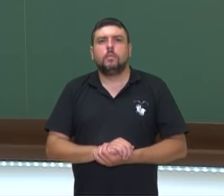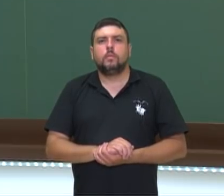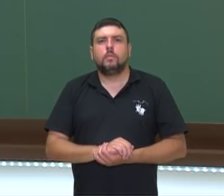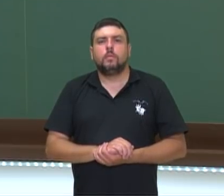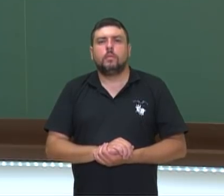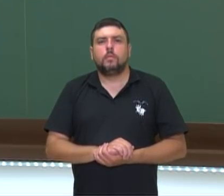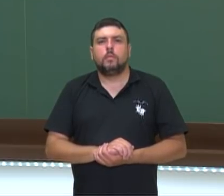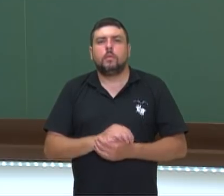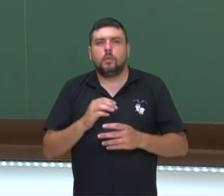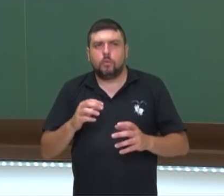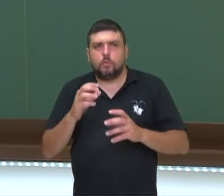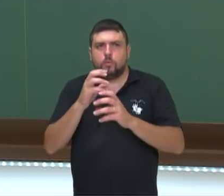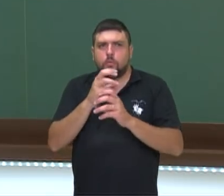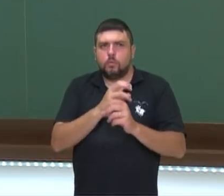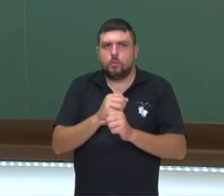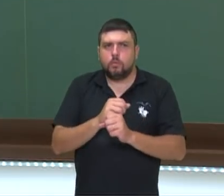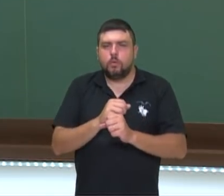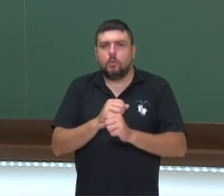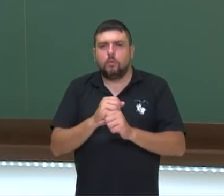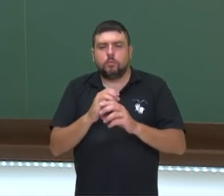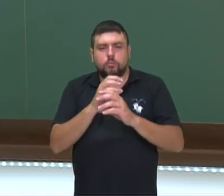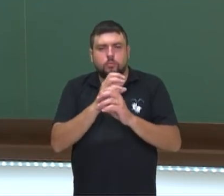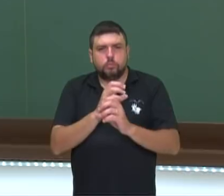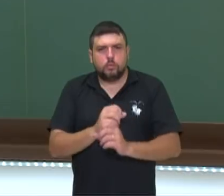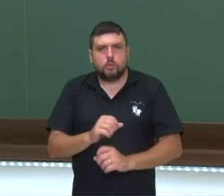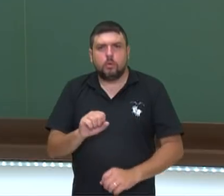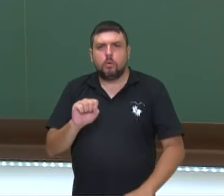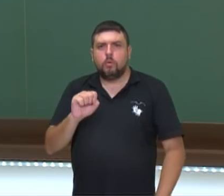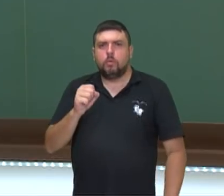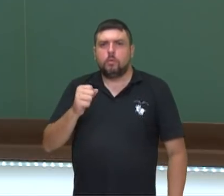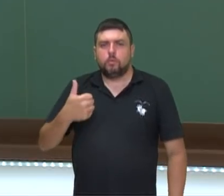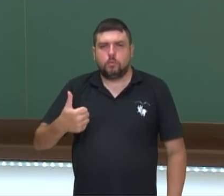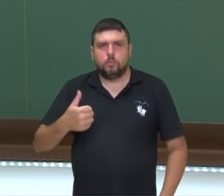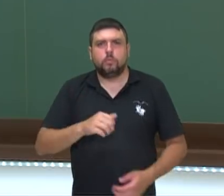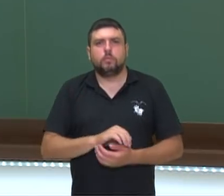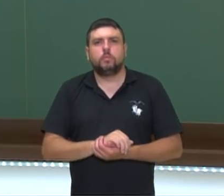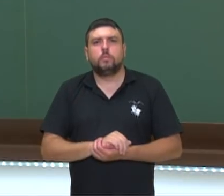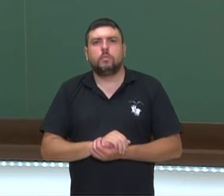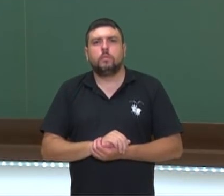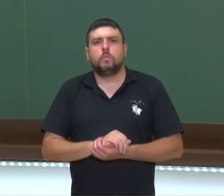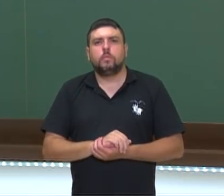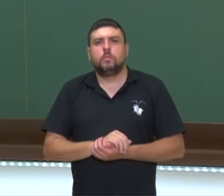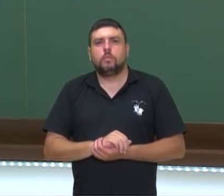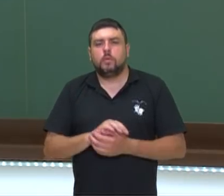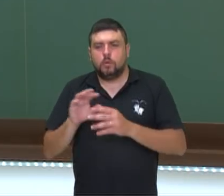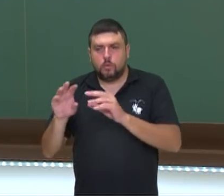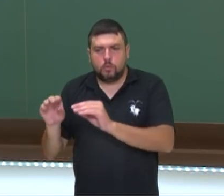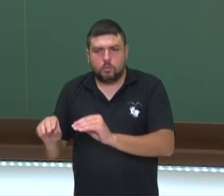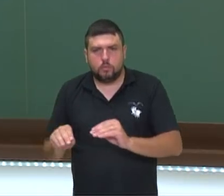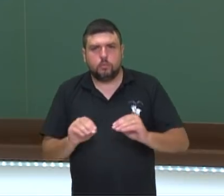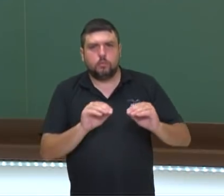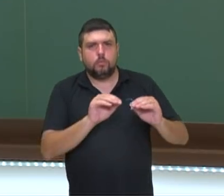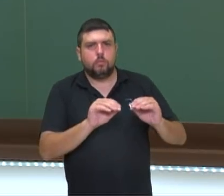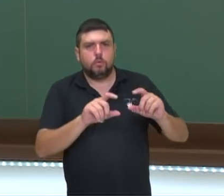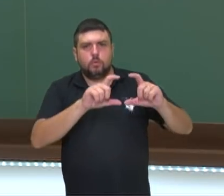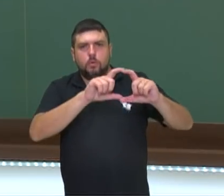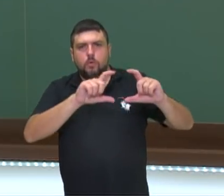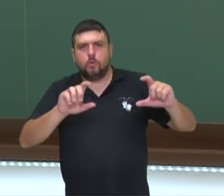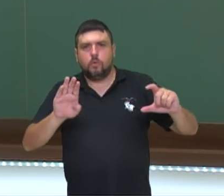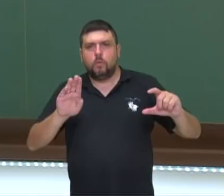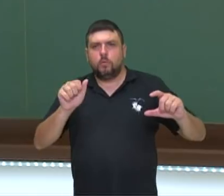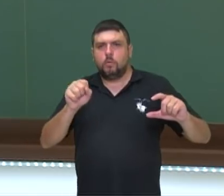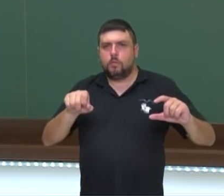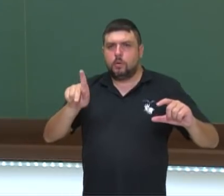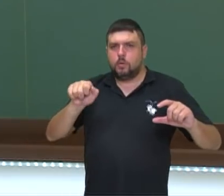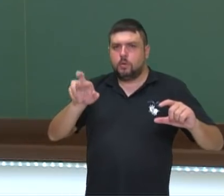fazendo a continha, o discriminante 81. Aplicando aqui na fórmula de Bhaskara, o valor de B 1, o